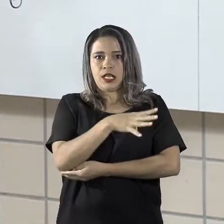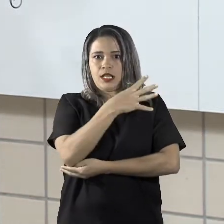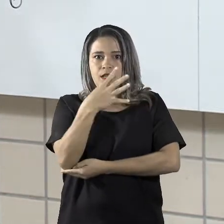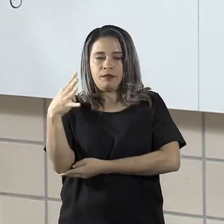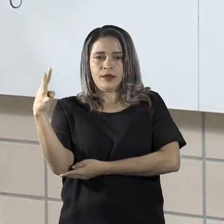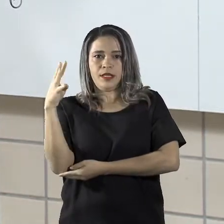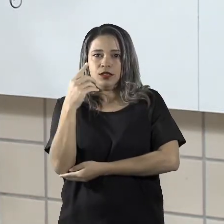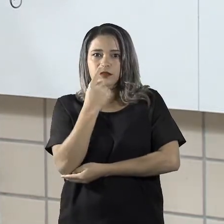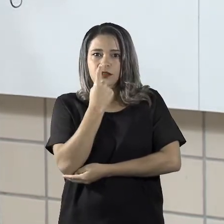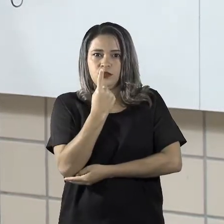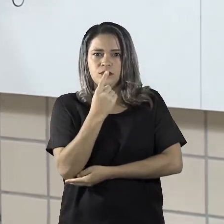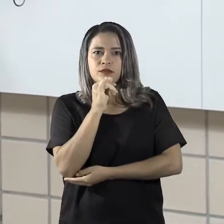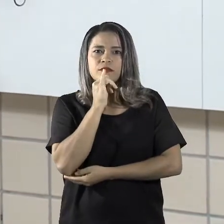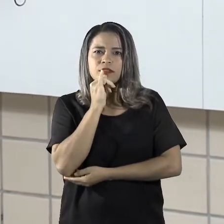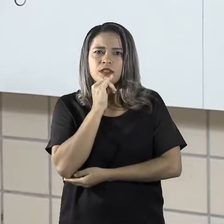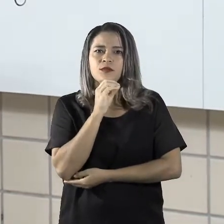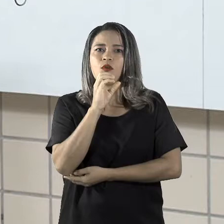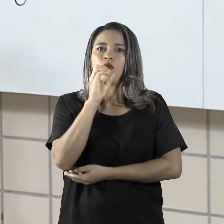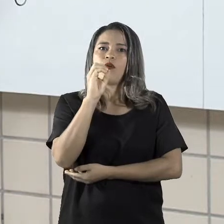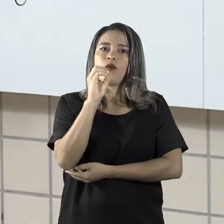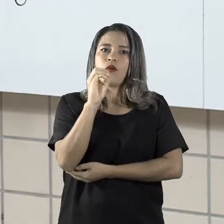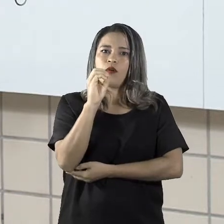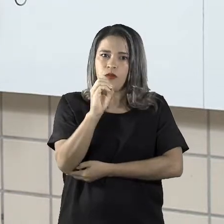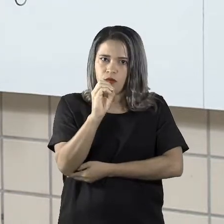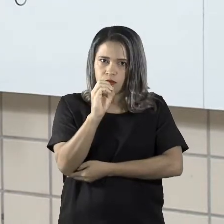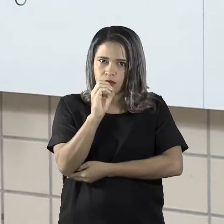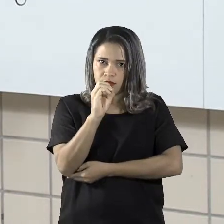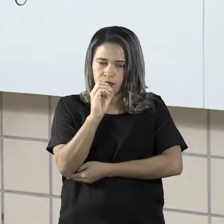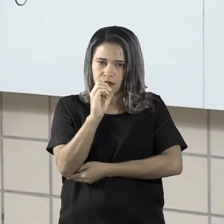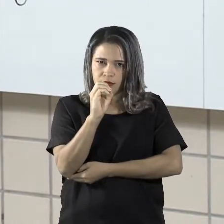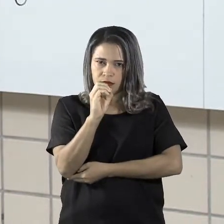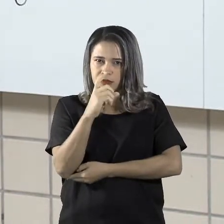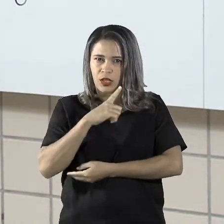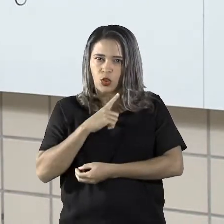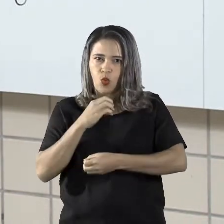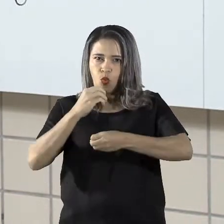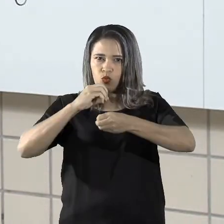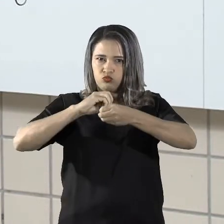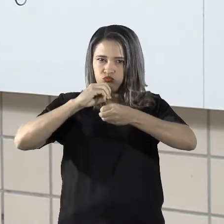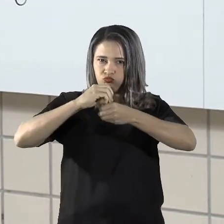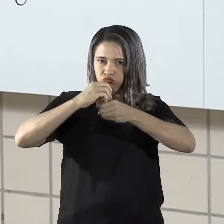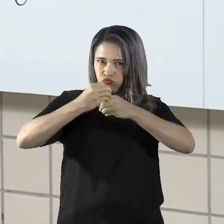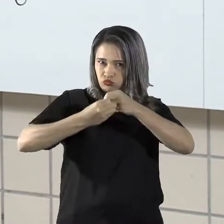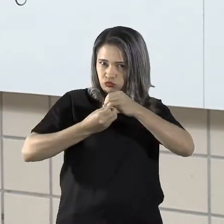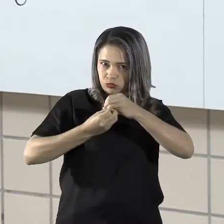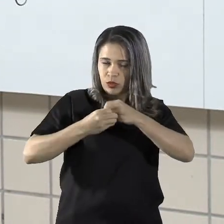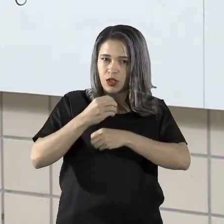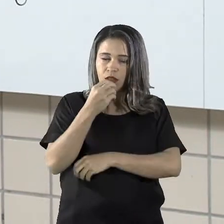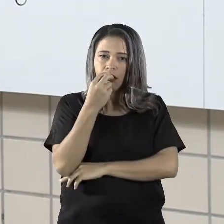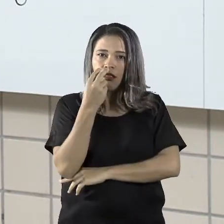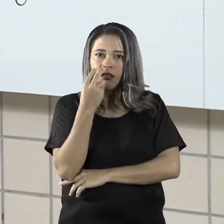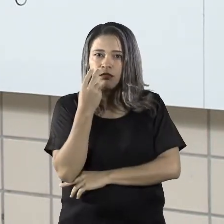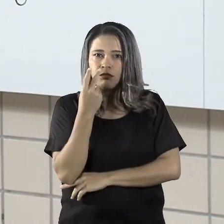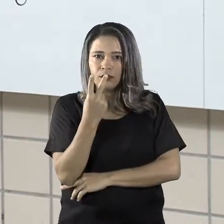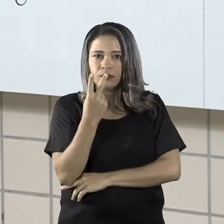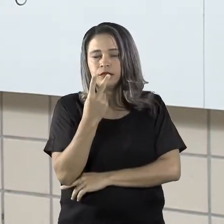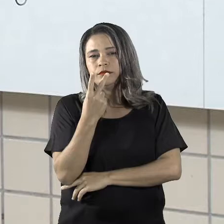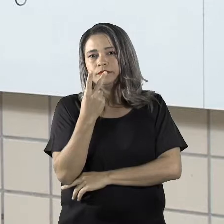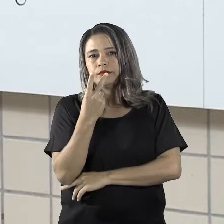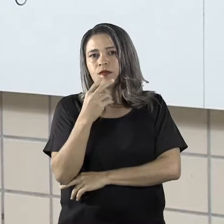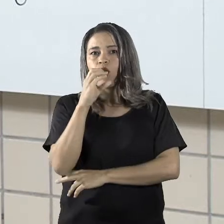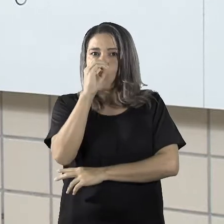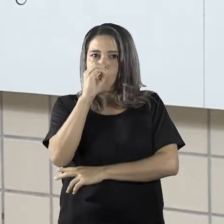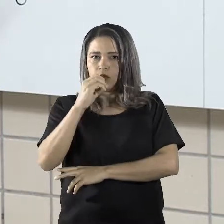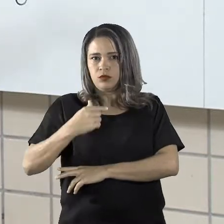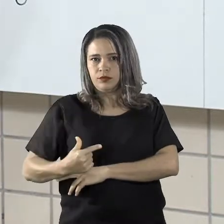o oxigênio. O oxigênio ele é formado por duas moléculas do próprio oxigênio, que formam como o